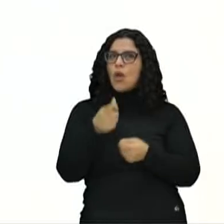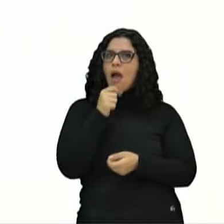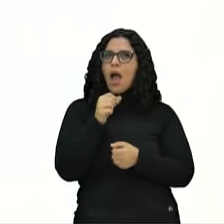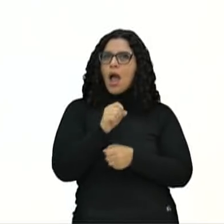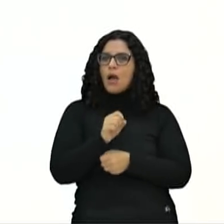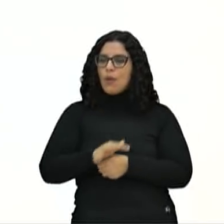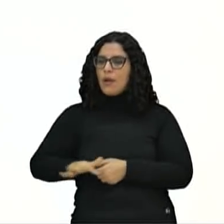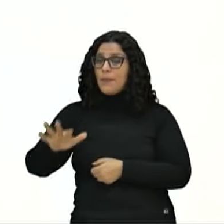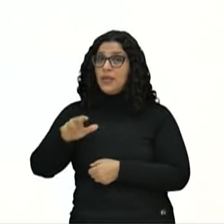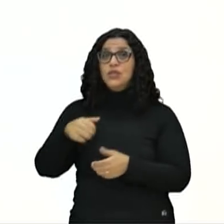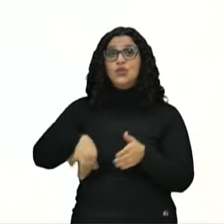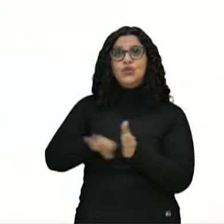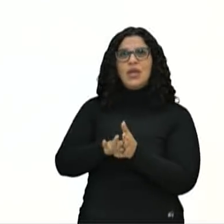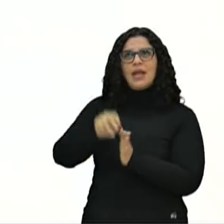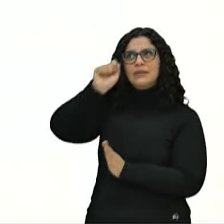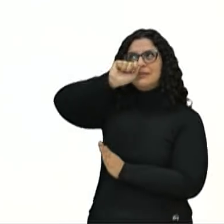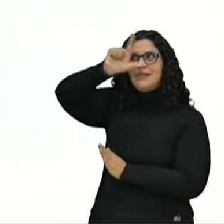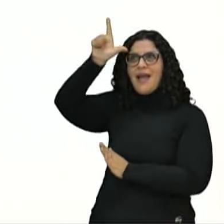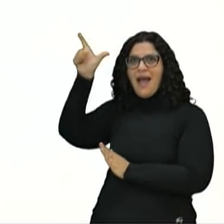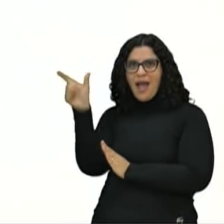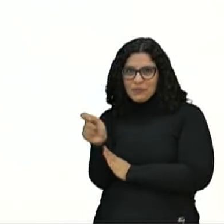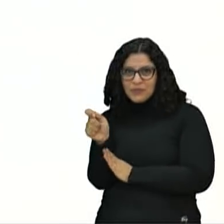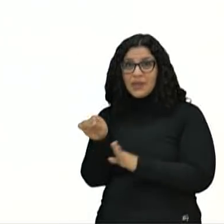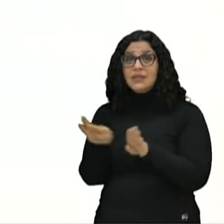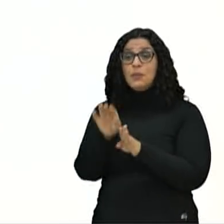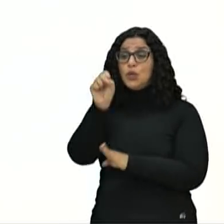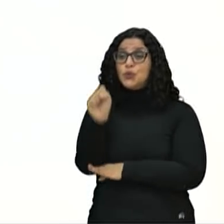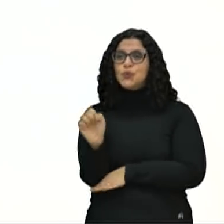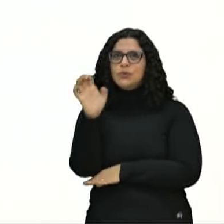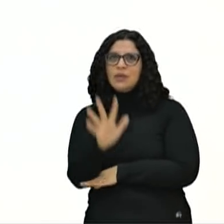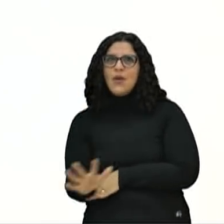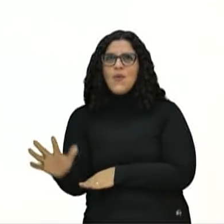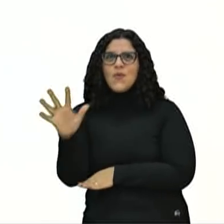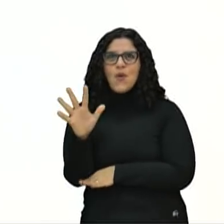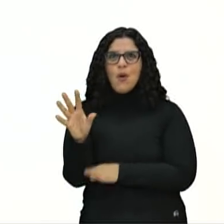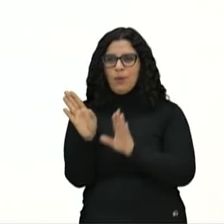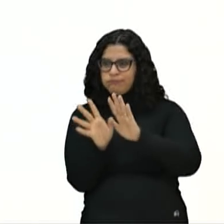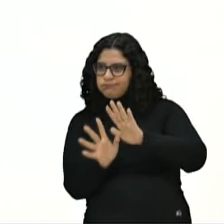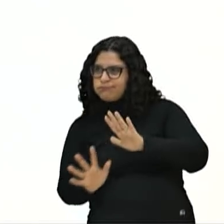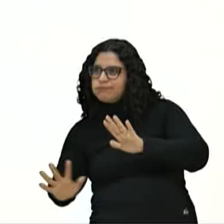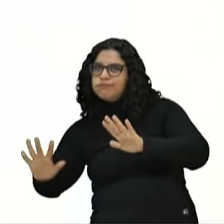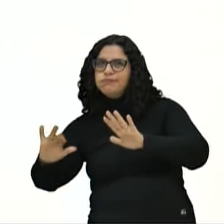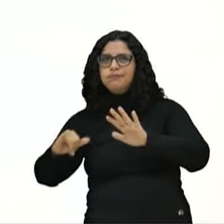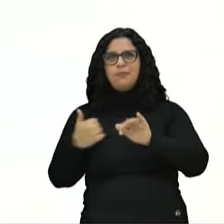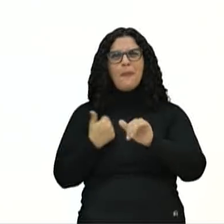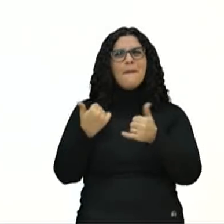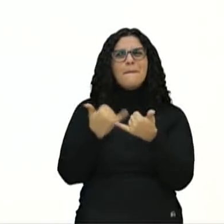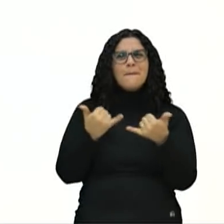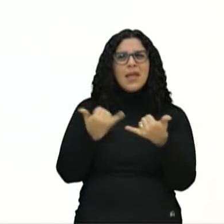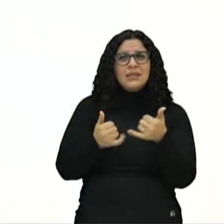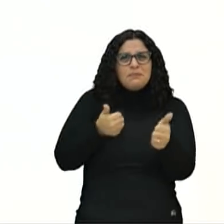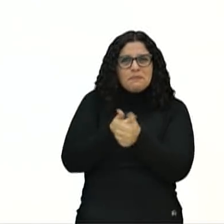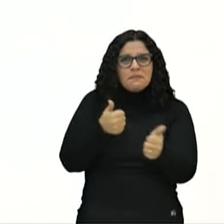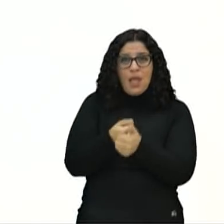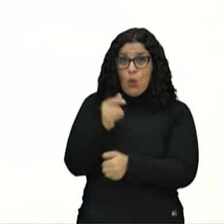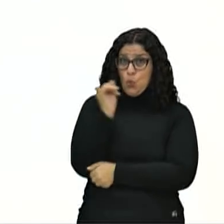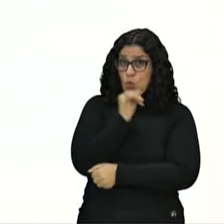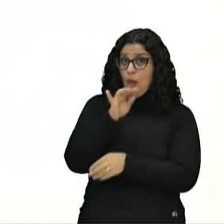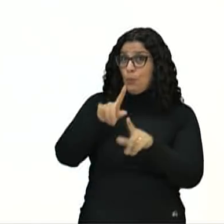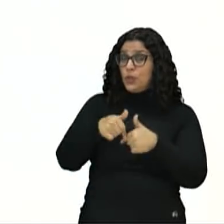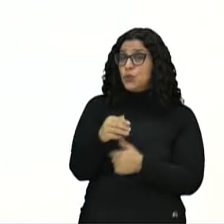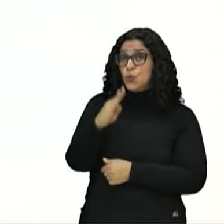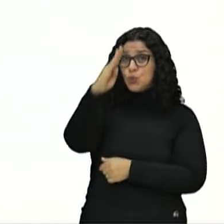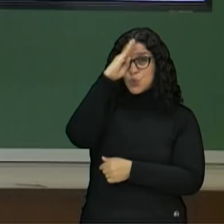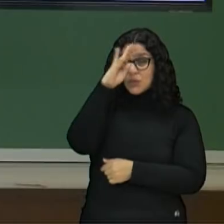o norte da África e os países do sul da Europa, essa região em torno da Itália. O desempenho militar italiano,